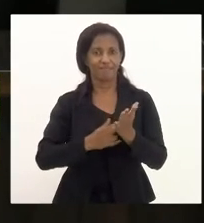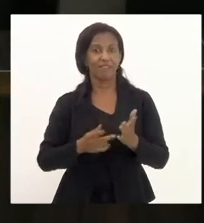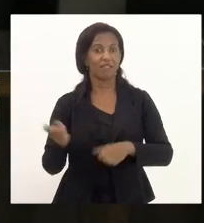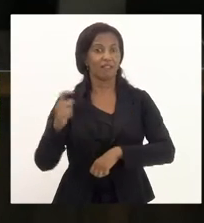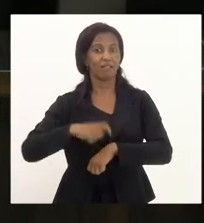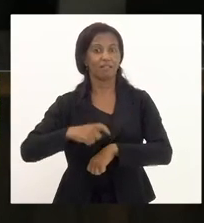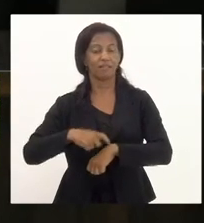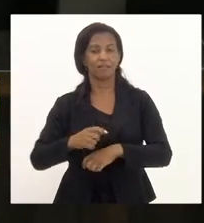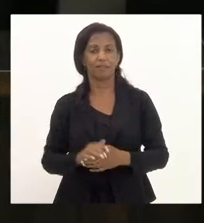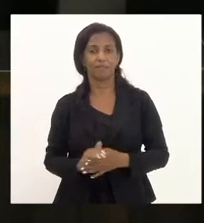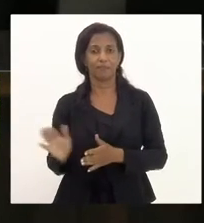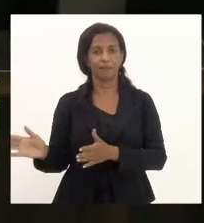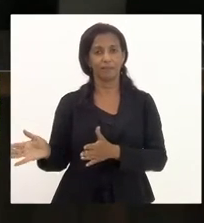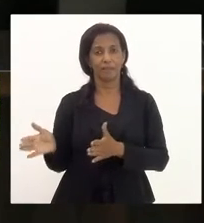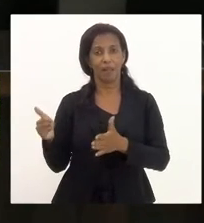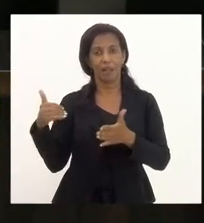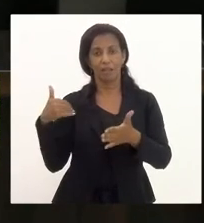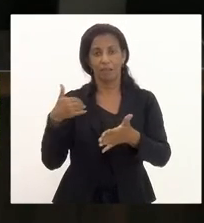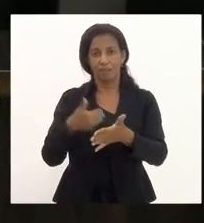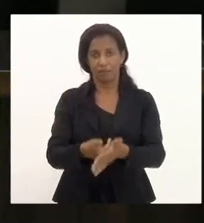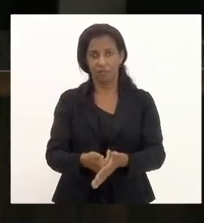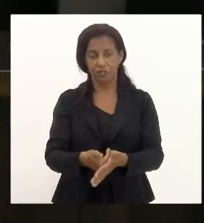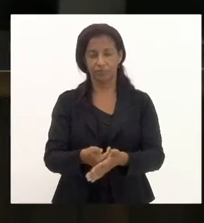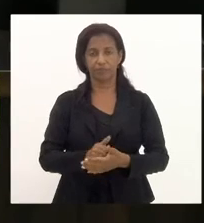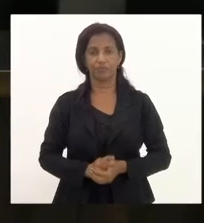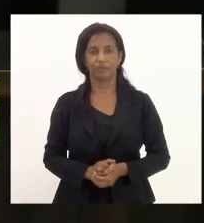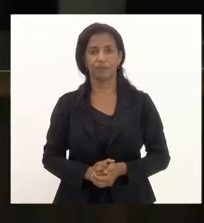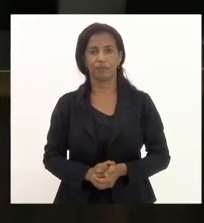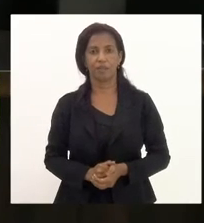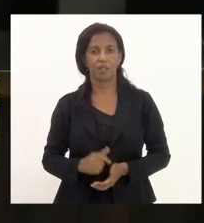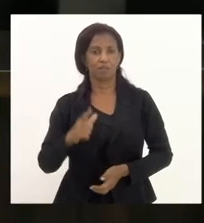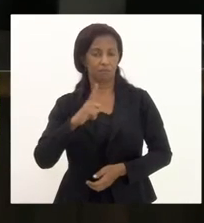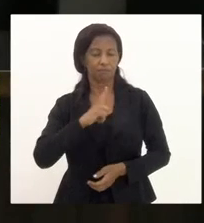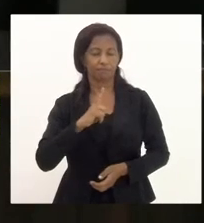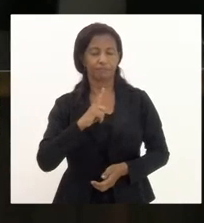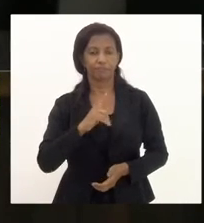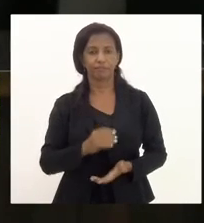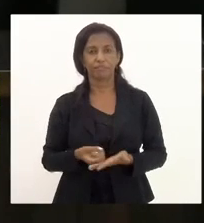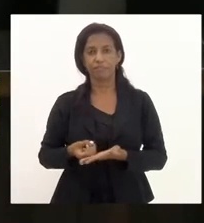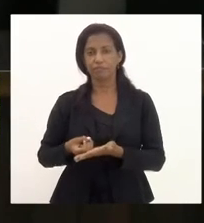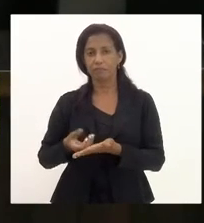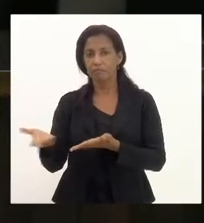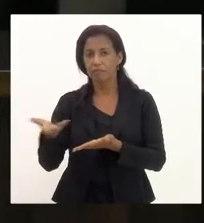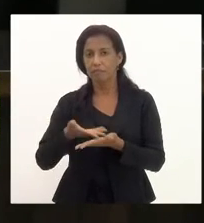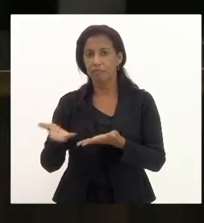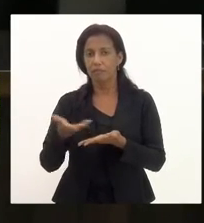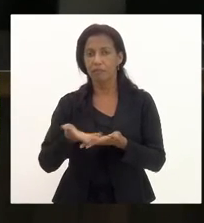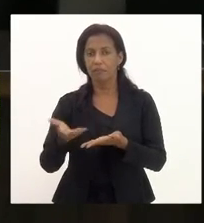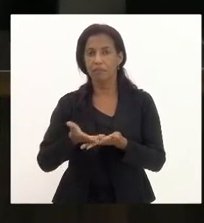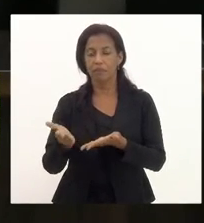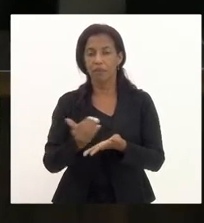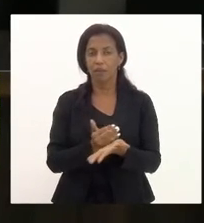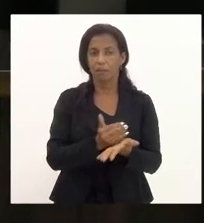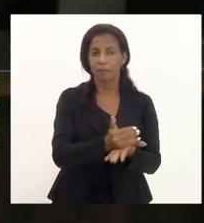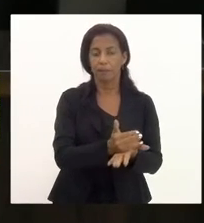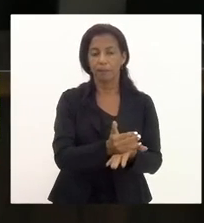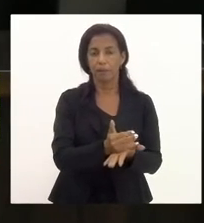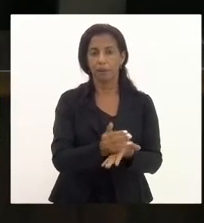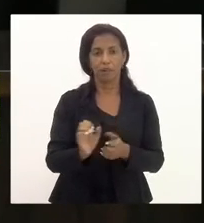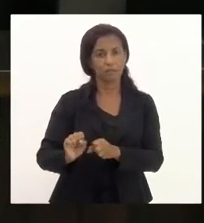dá tempo até fechar o exercício de se ter as despesas primárias